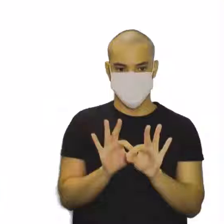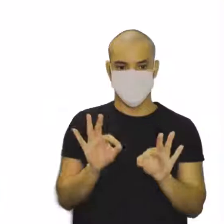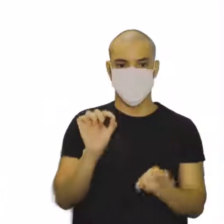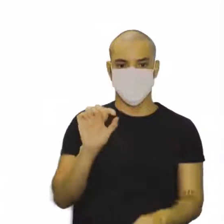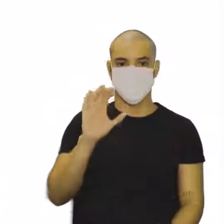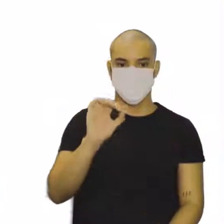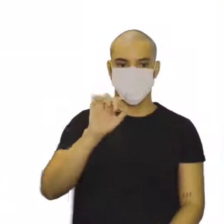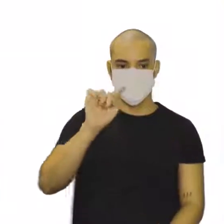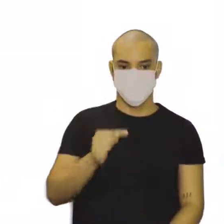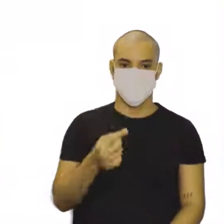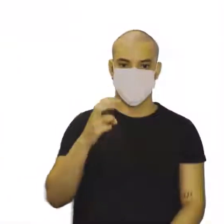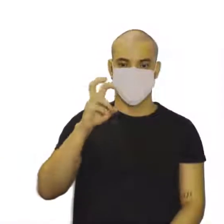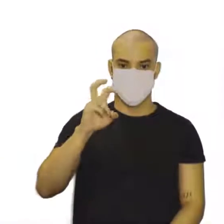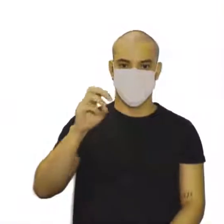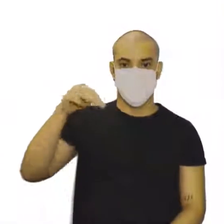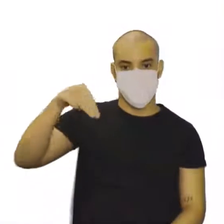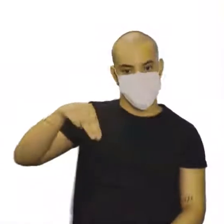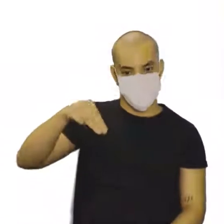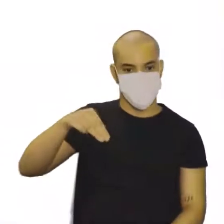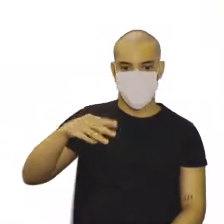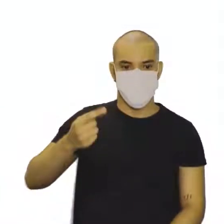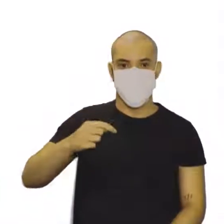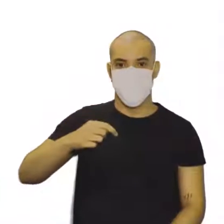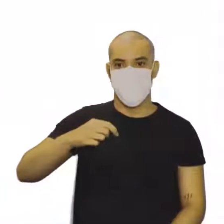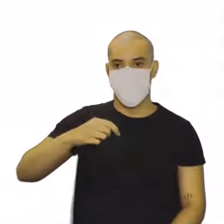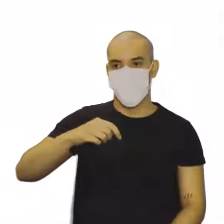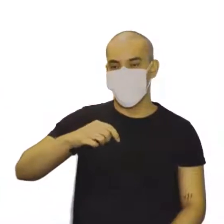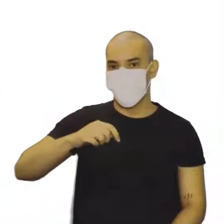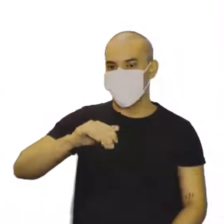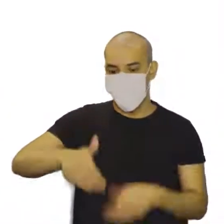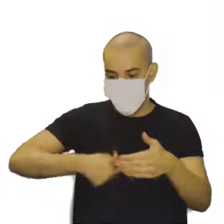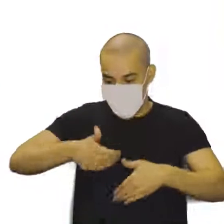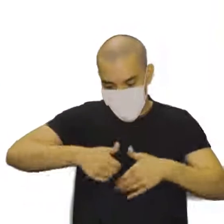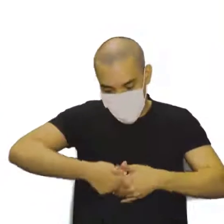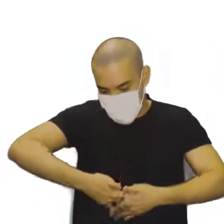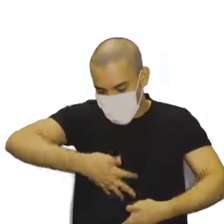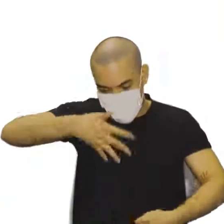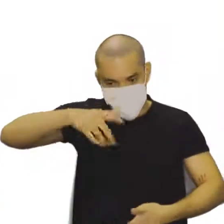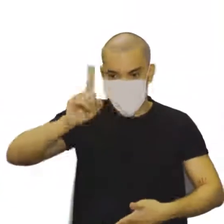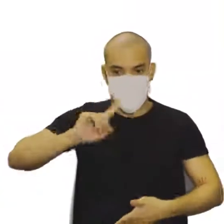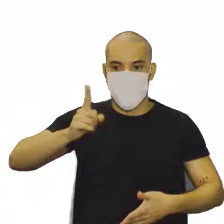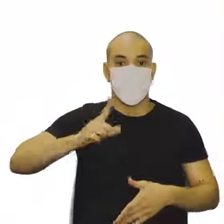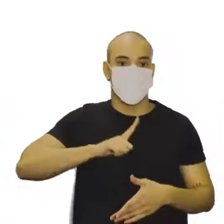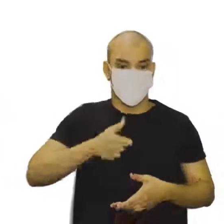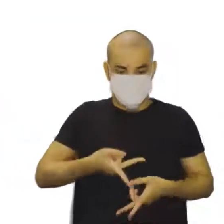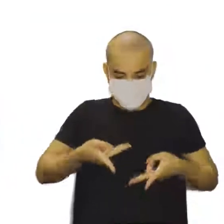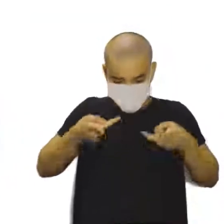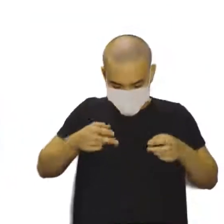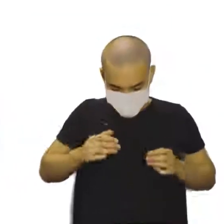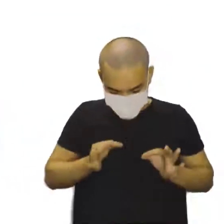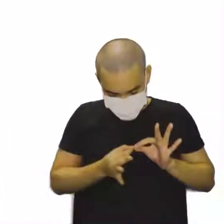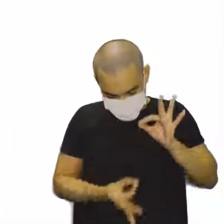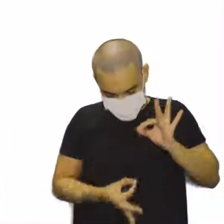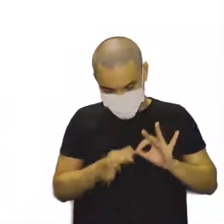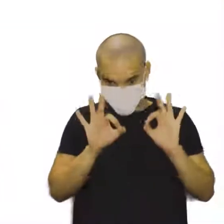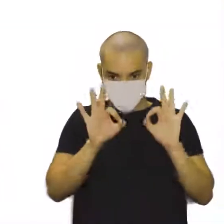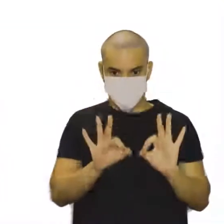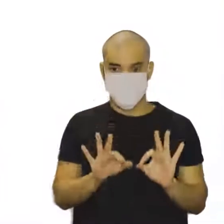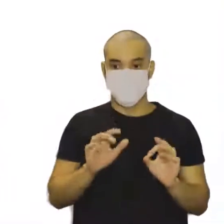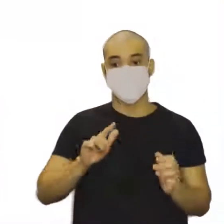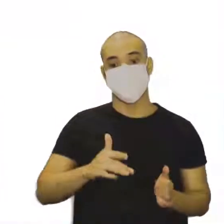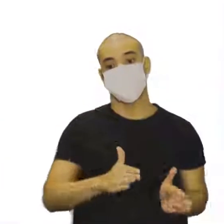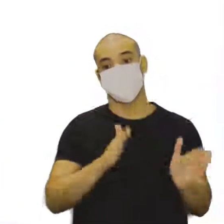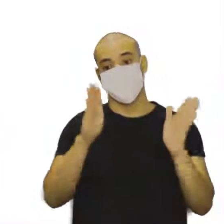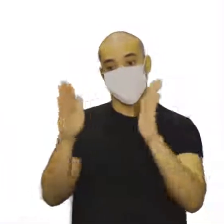também é meio metro, você não vai cavar esse buraco aqui de qualquer forma. Aqui nós temos o segundo